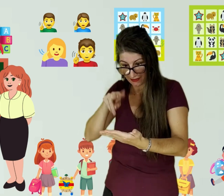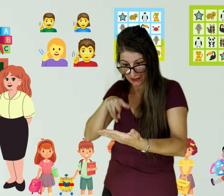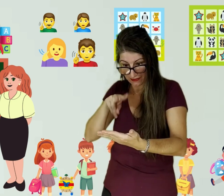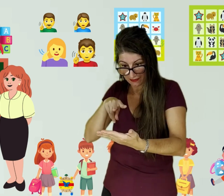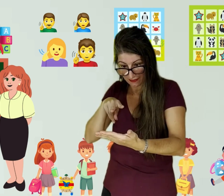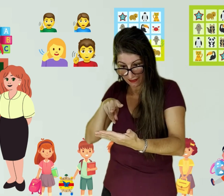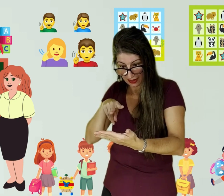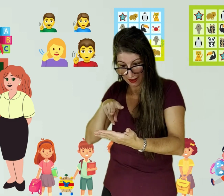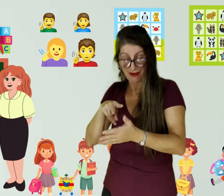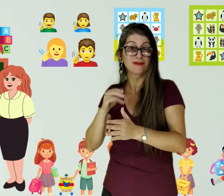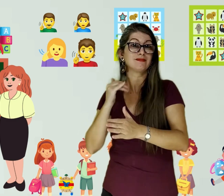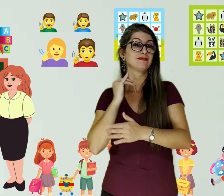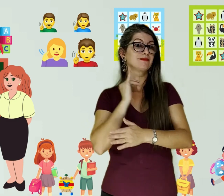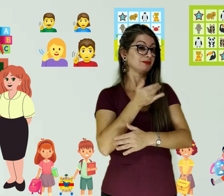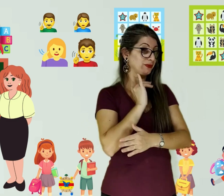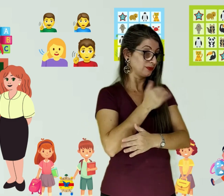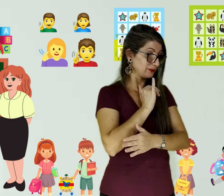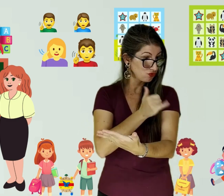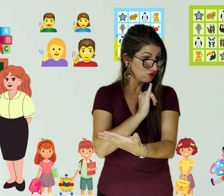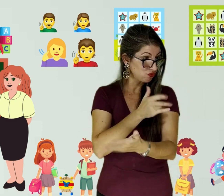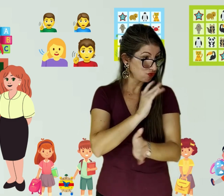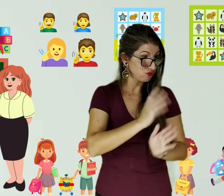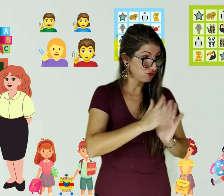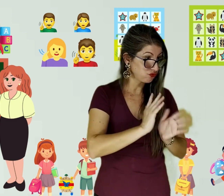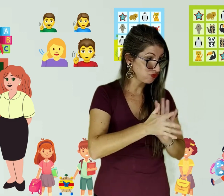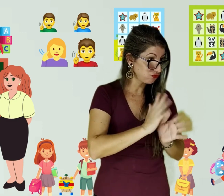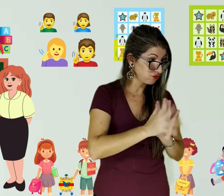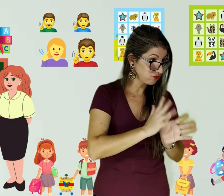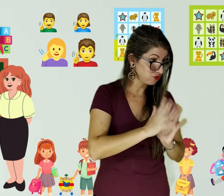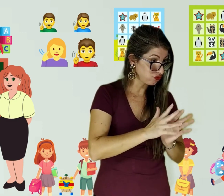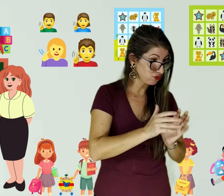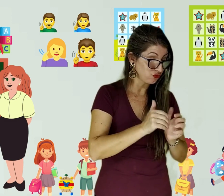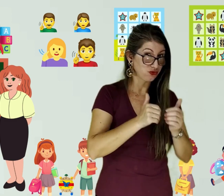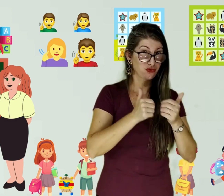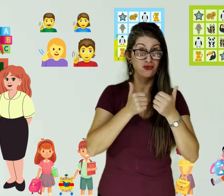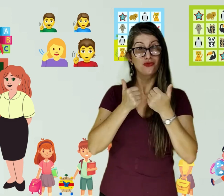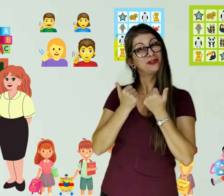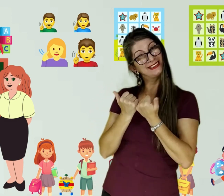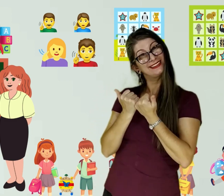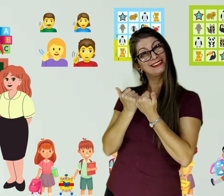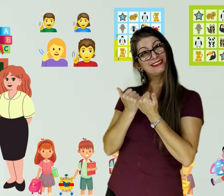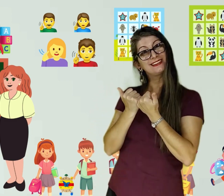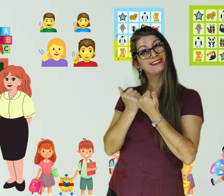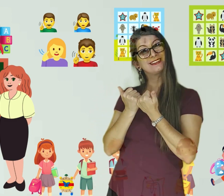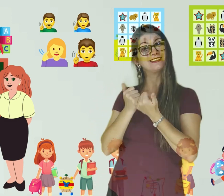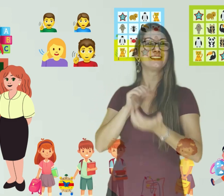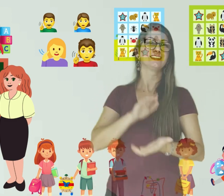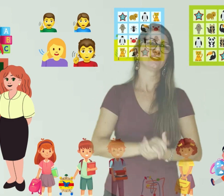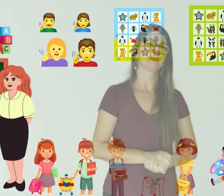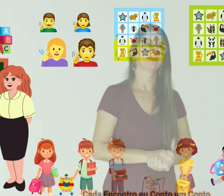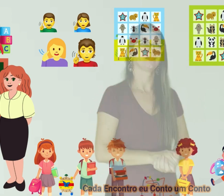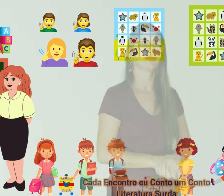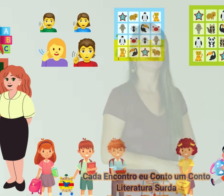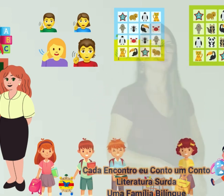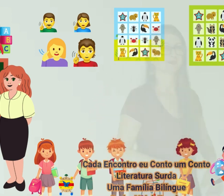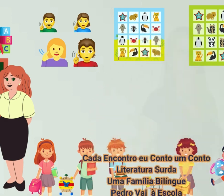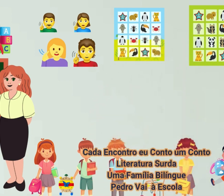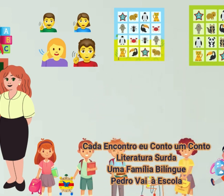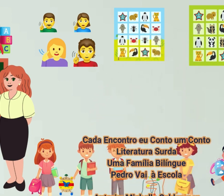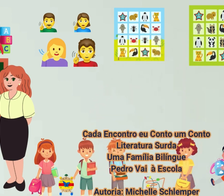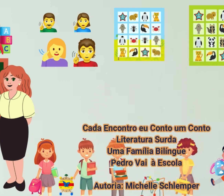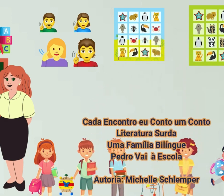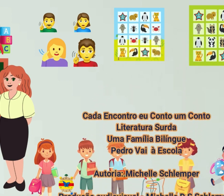Elas leem nos livros a história e logo narram em língua de sinais.